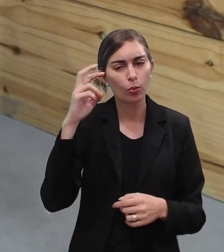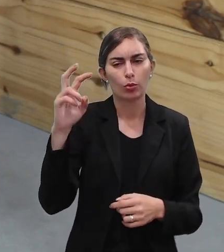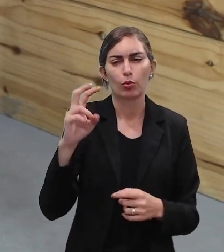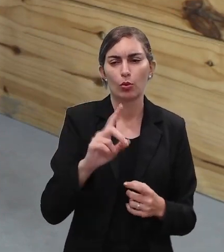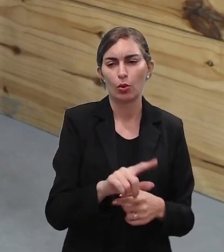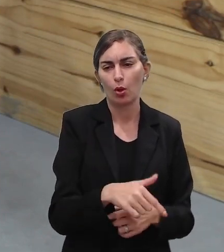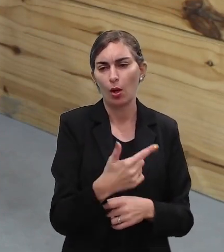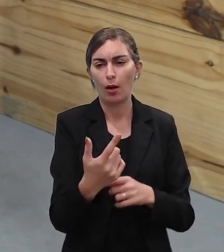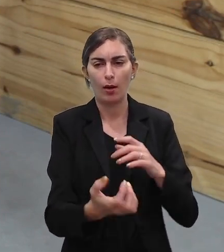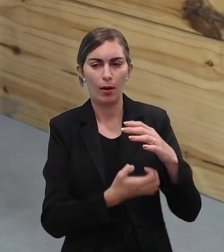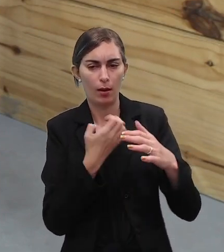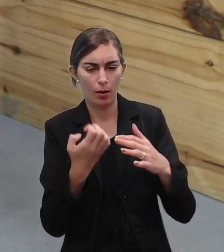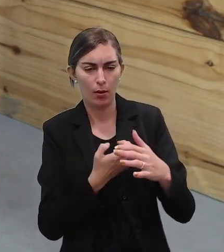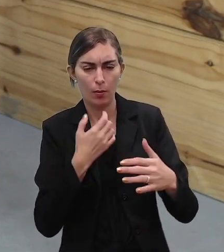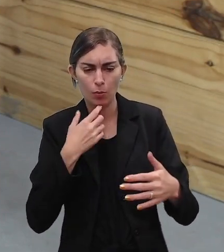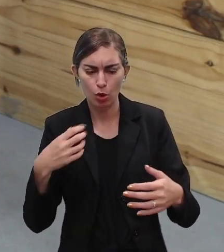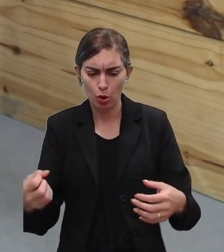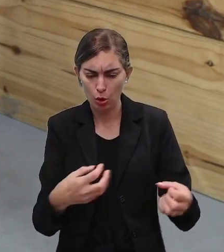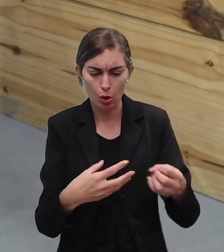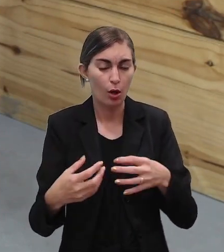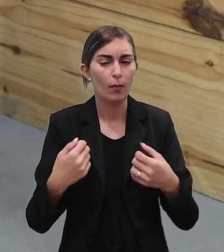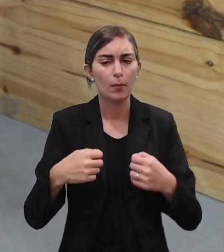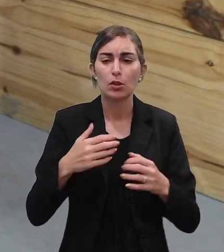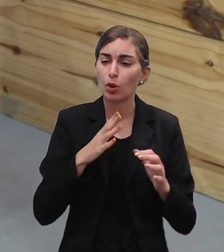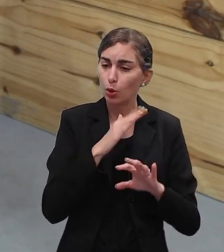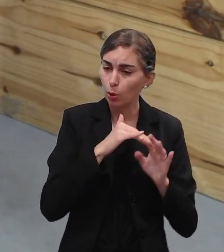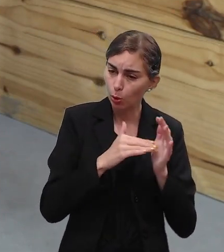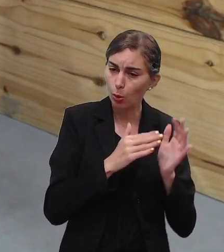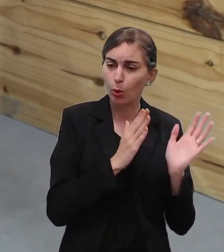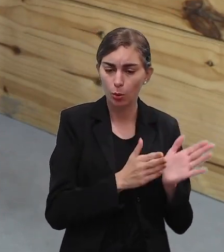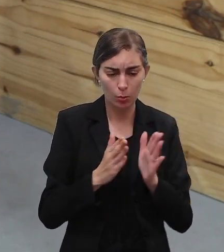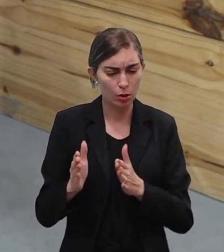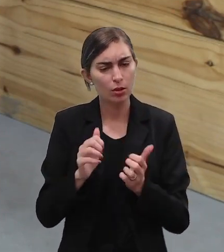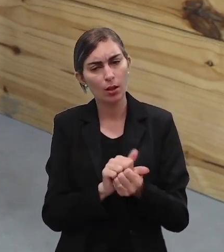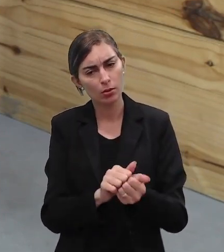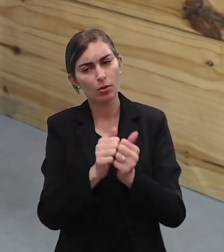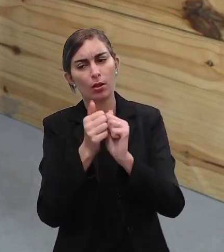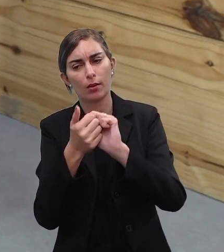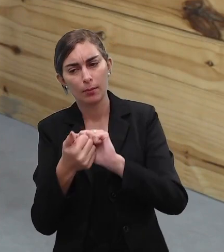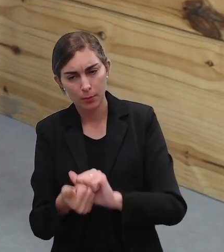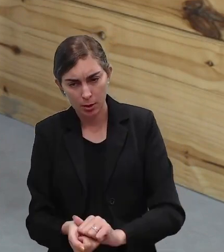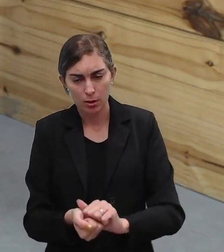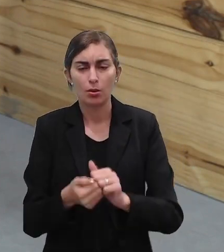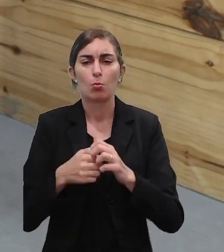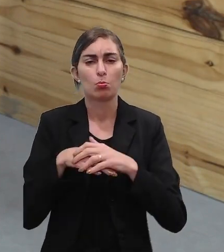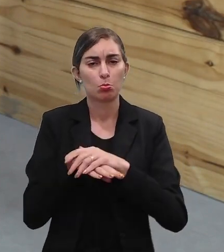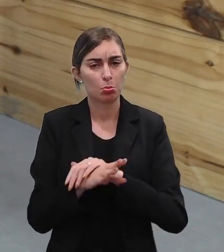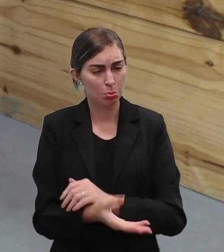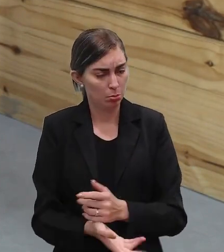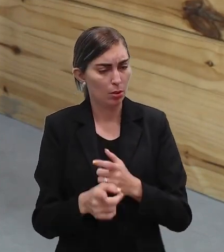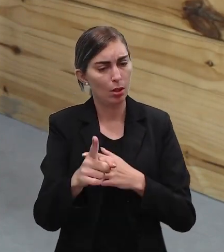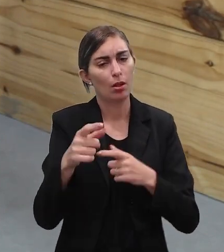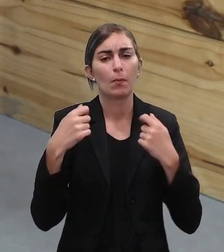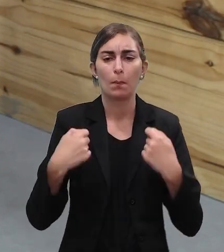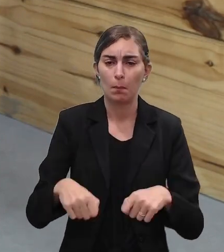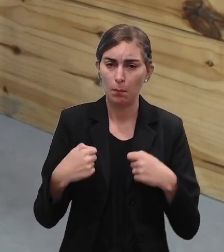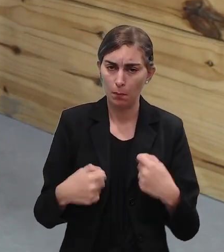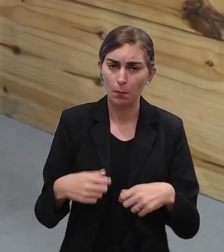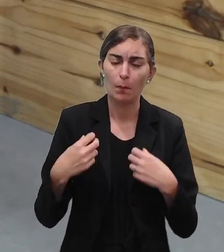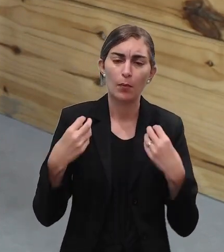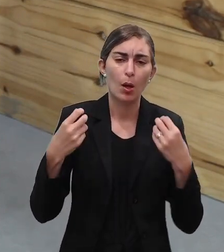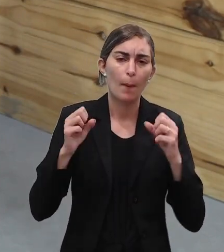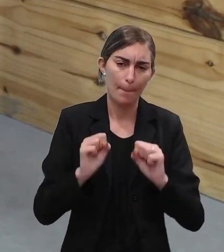para uma empresa recente, ele precisa passar por todo um processo de adaptação, né? Para que ele possa o quê? Certamente. Ele possa trazer